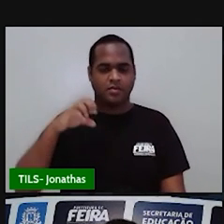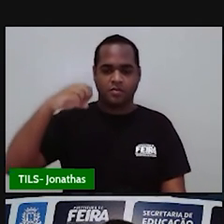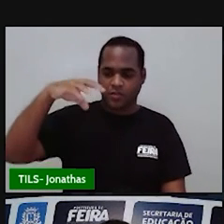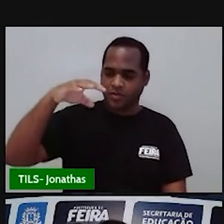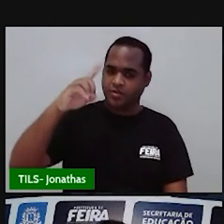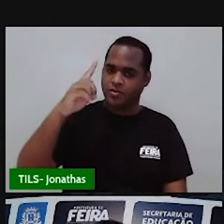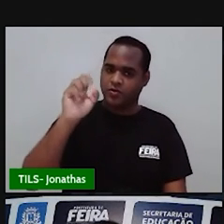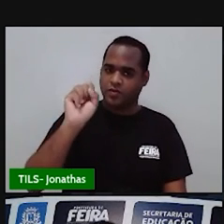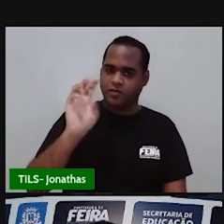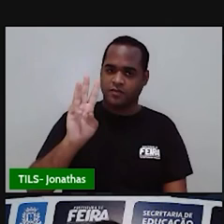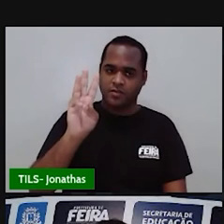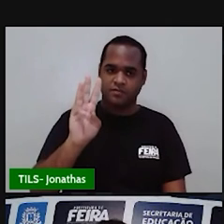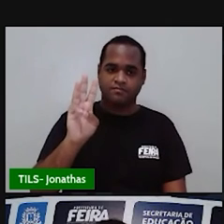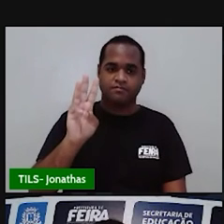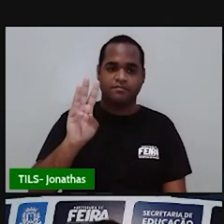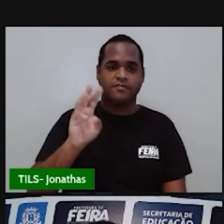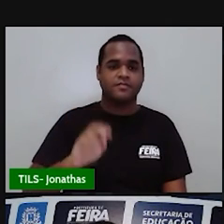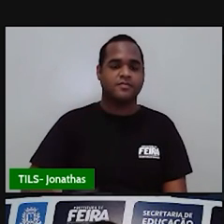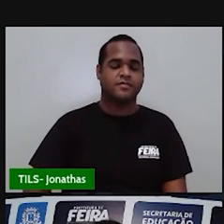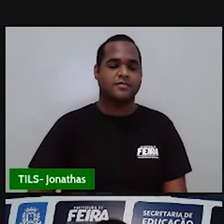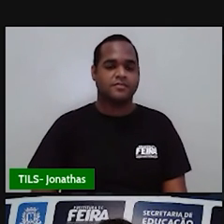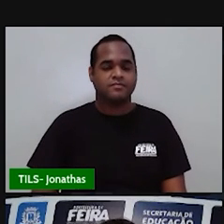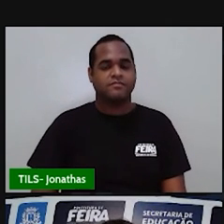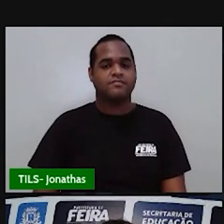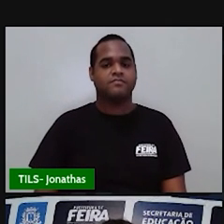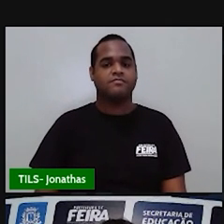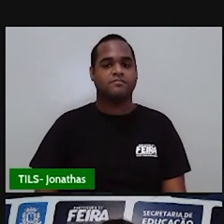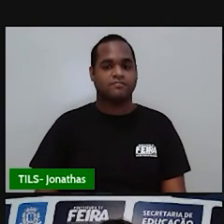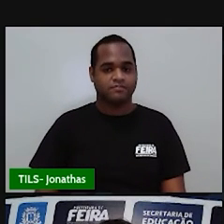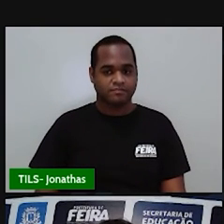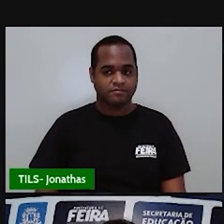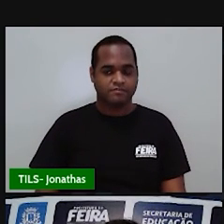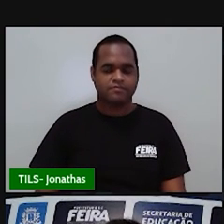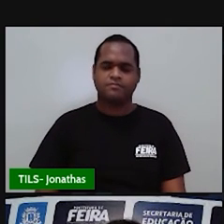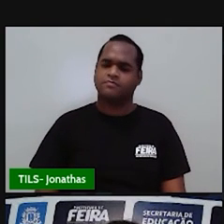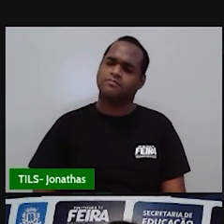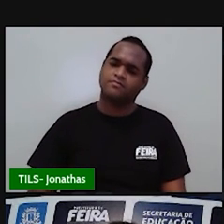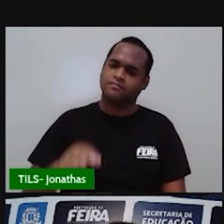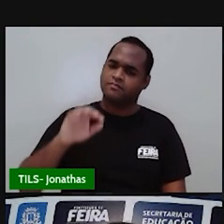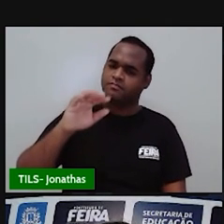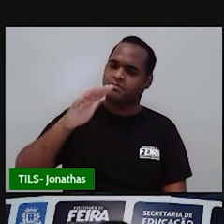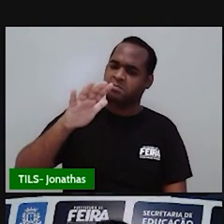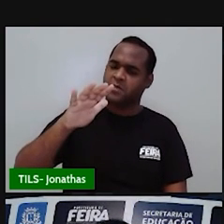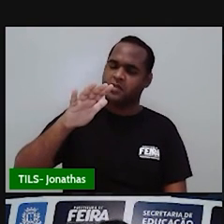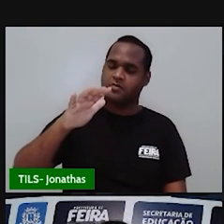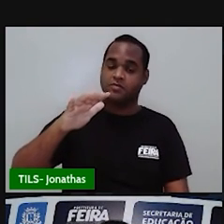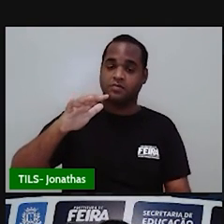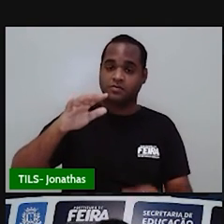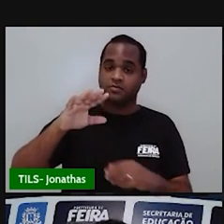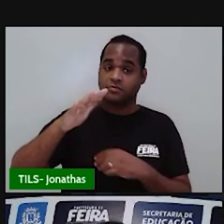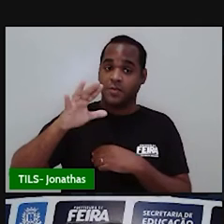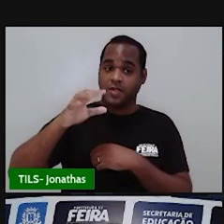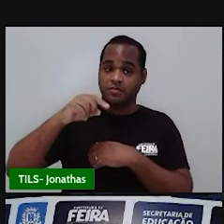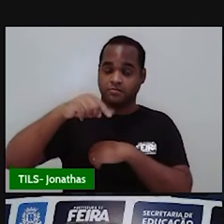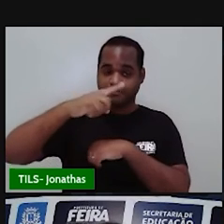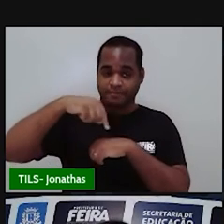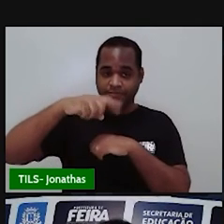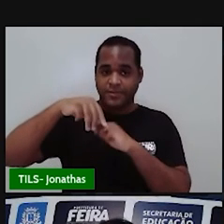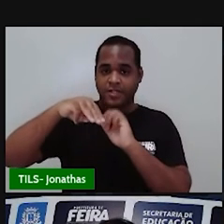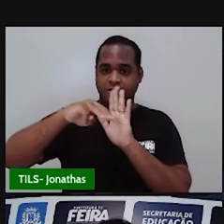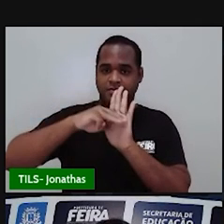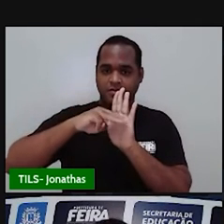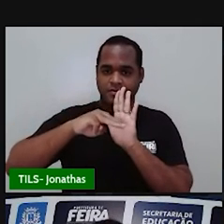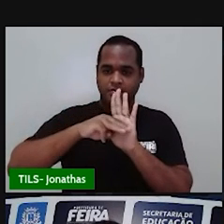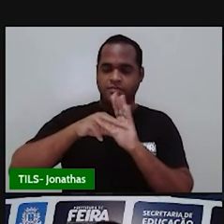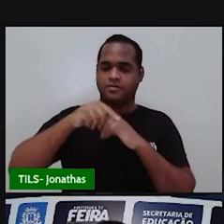de 18 watts ou 18 watts. E mais ou menos, em média,